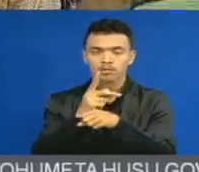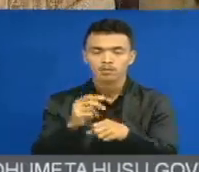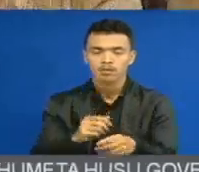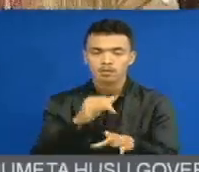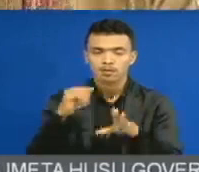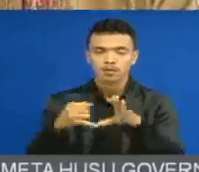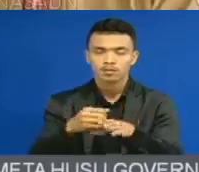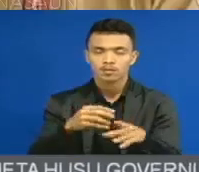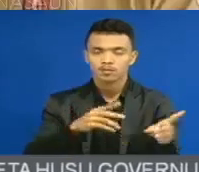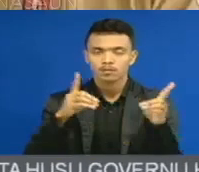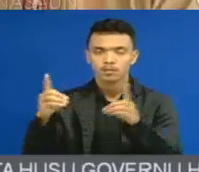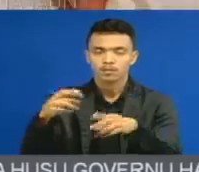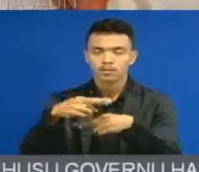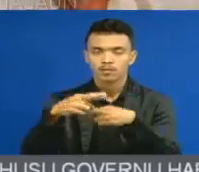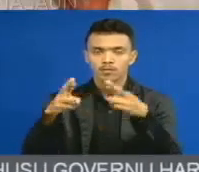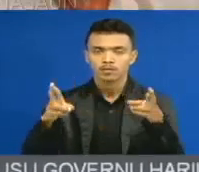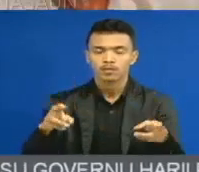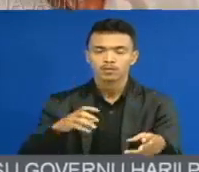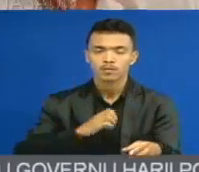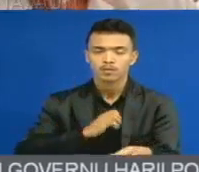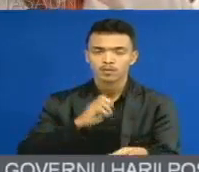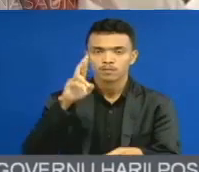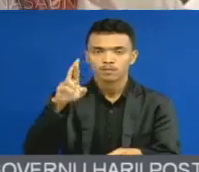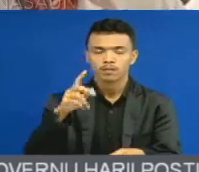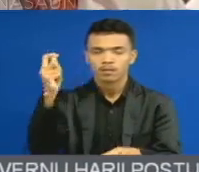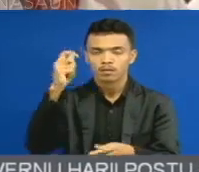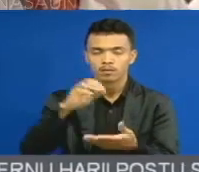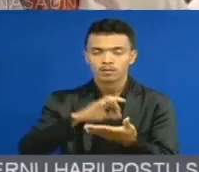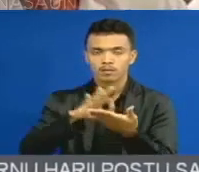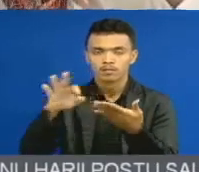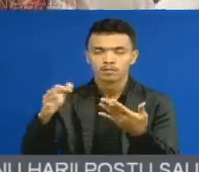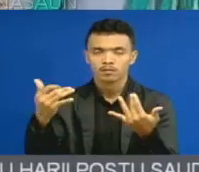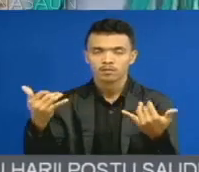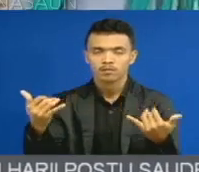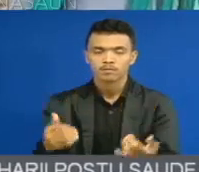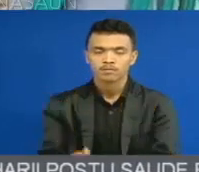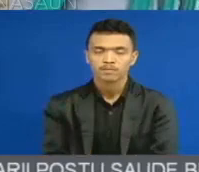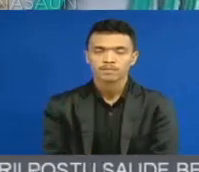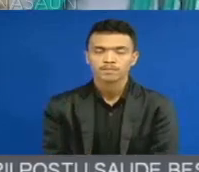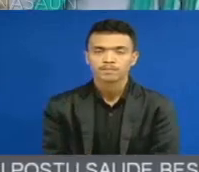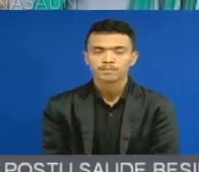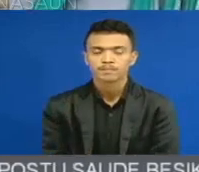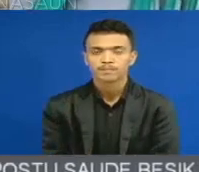a Salão Autoridade Município Armeira, terça-feira, né? Rússia Município Armeira, Joana Monteiro, RTTN.